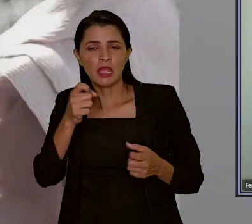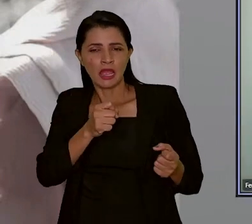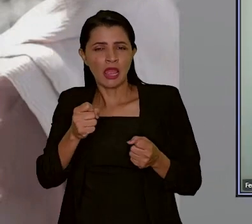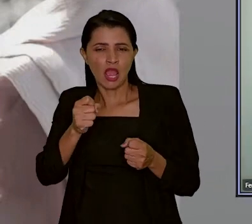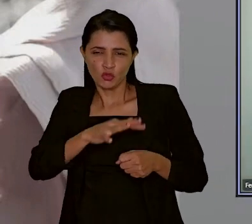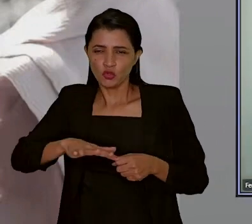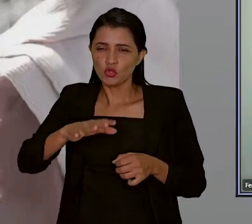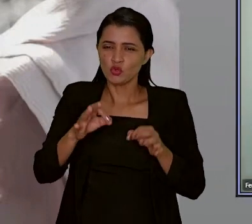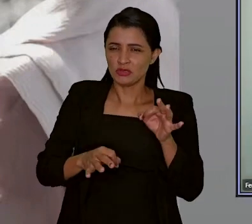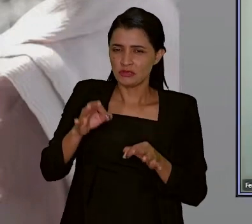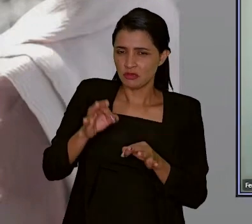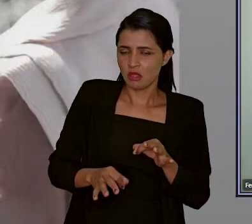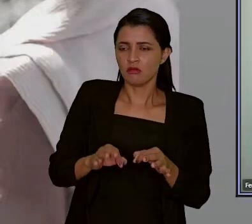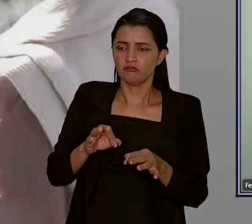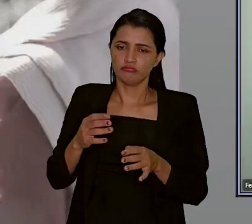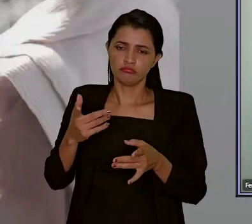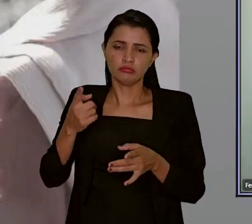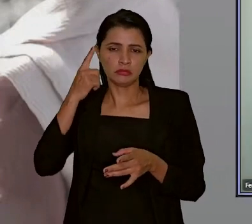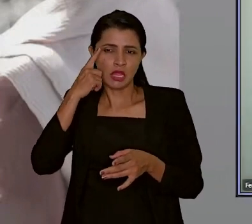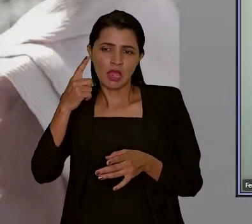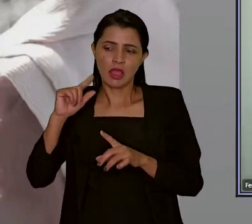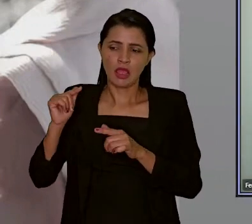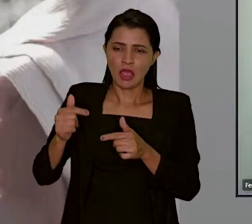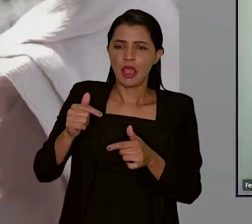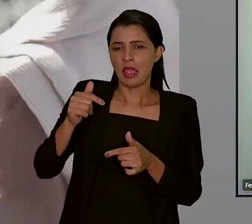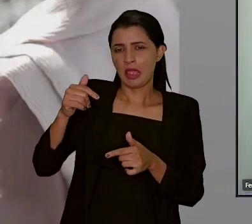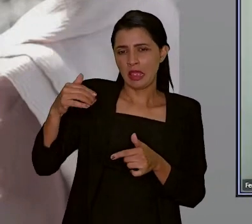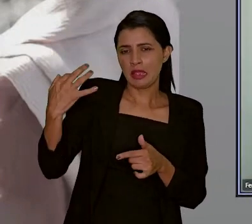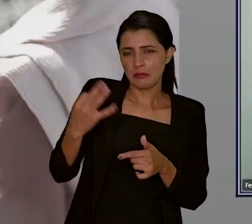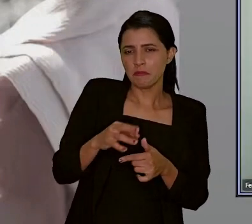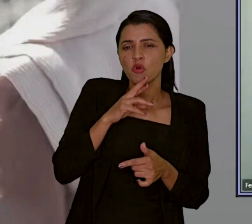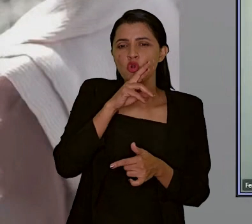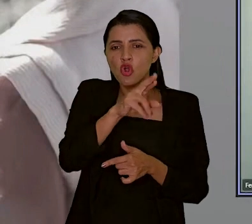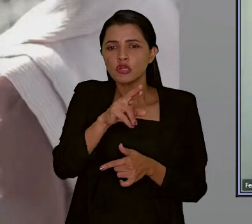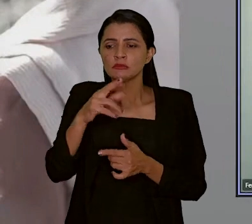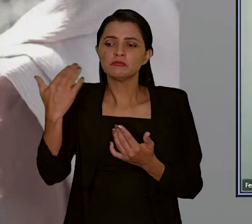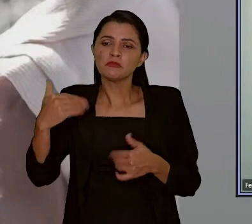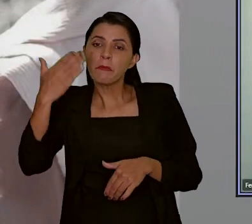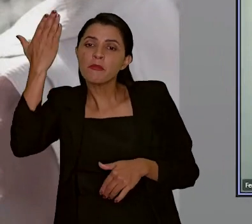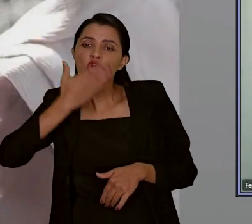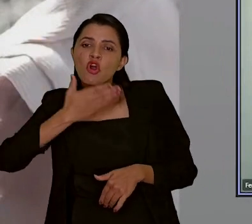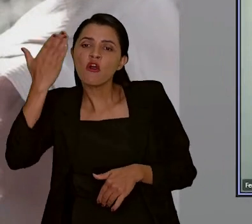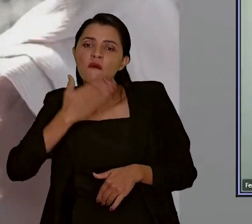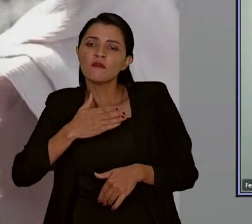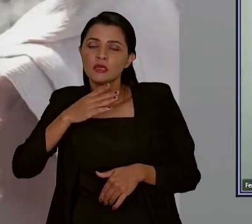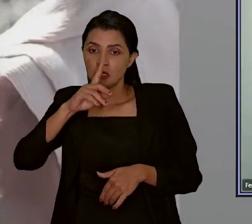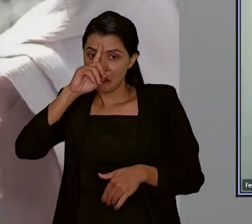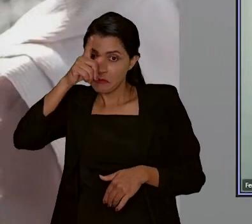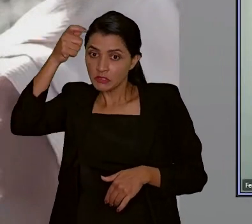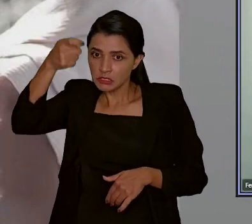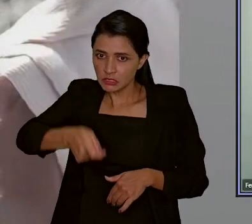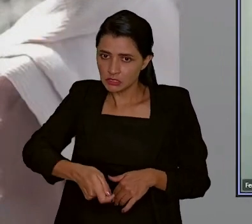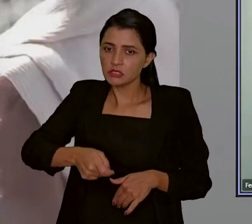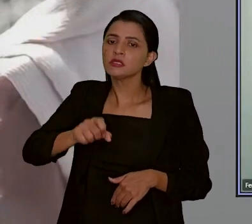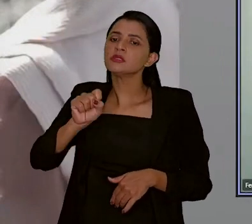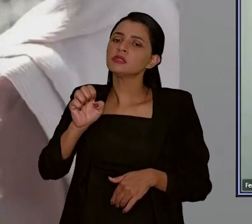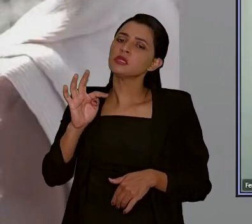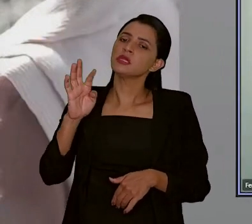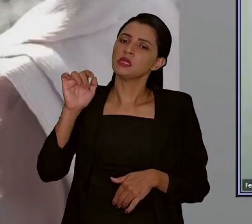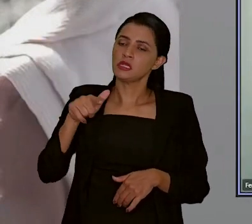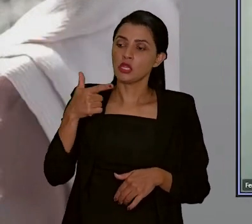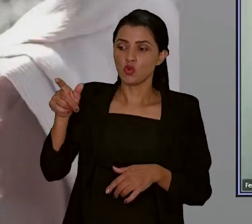de provas e uma sentença, e o juiz, alguém ali que não pode receber influências externas. Esses dias no tribunal, inclusive, um